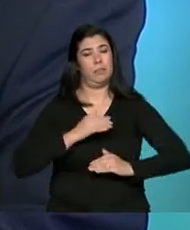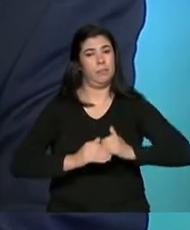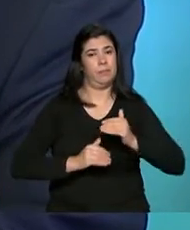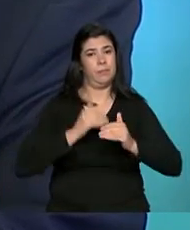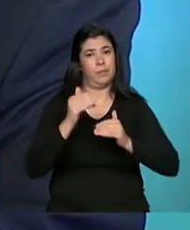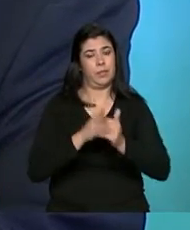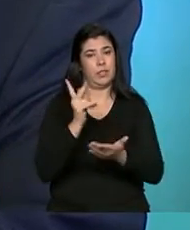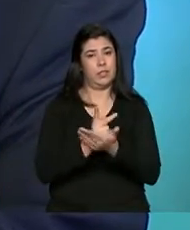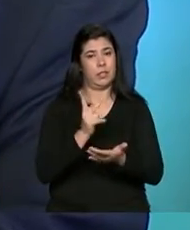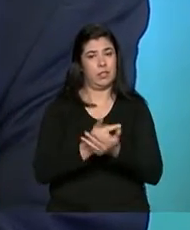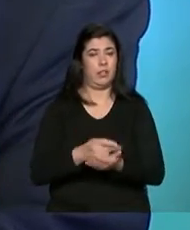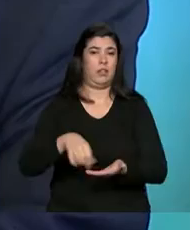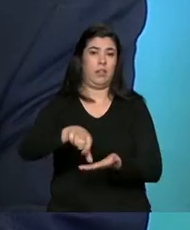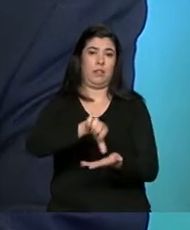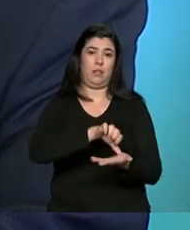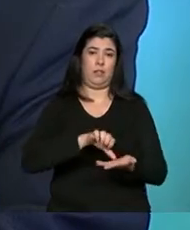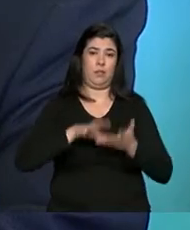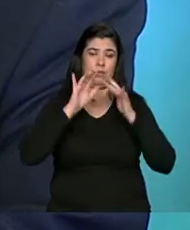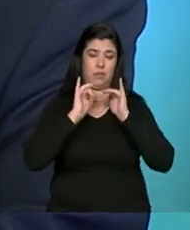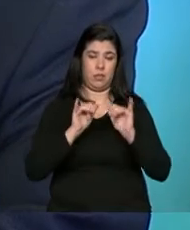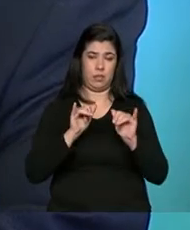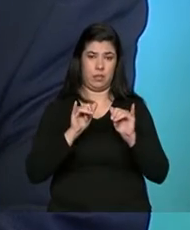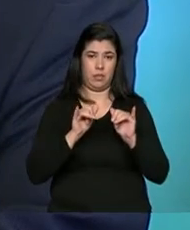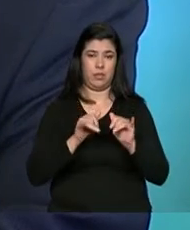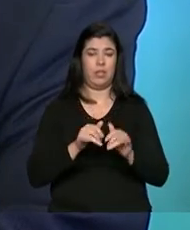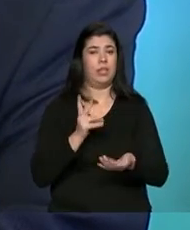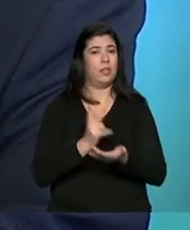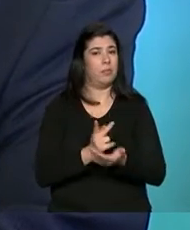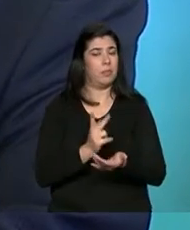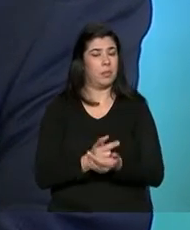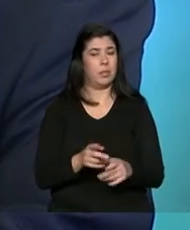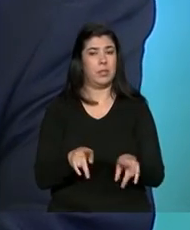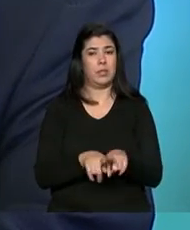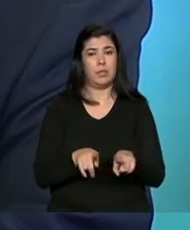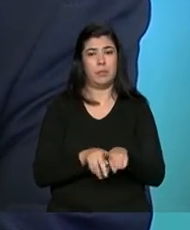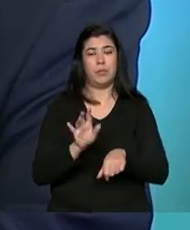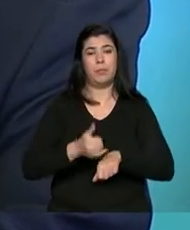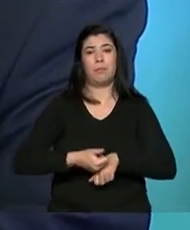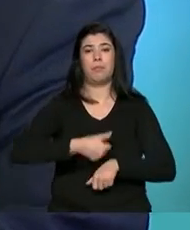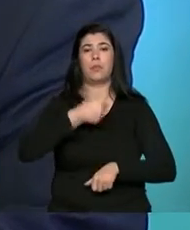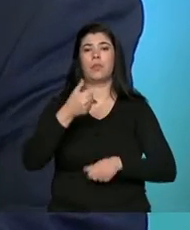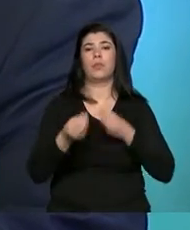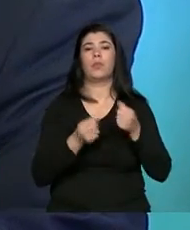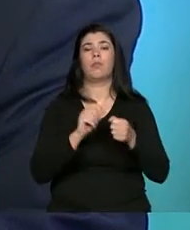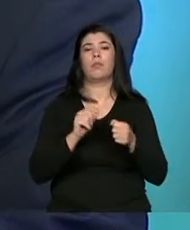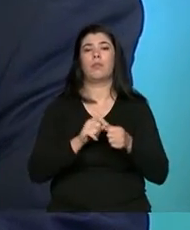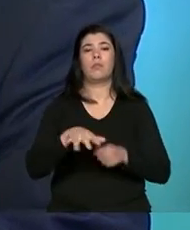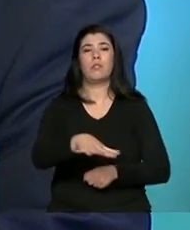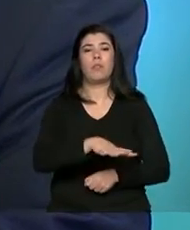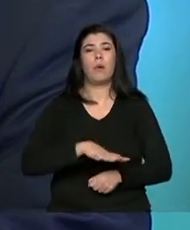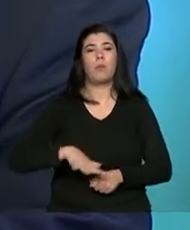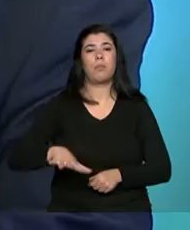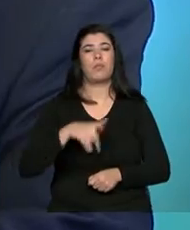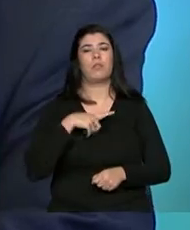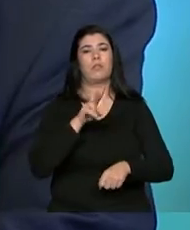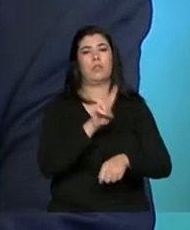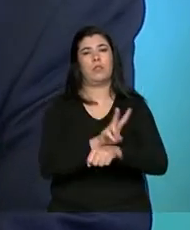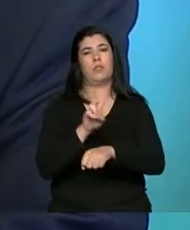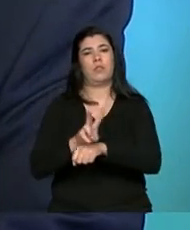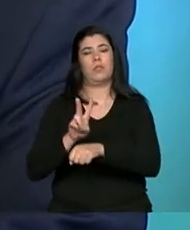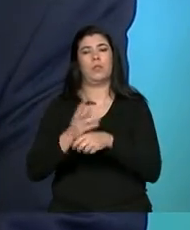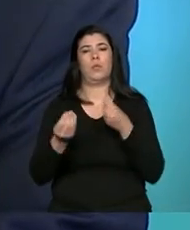momento dentro do setor e ao mesmo tempo uma melhoria do ambiente regulador para